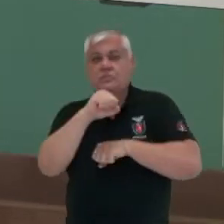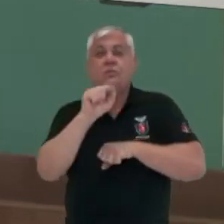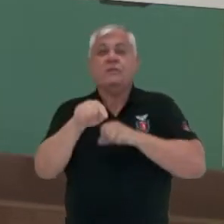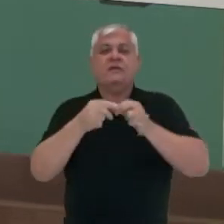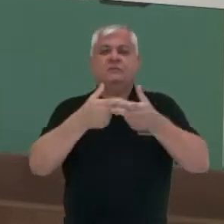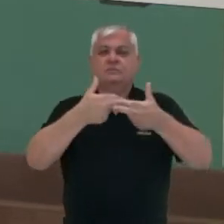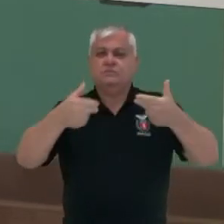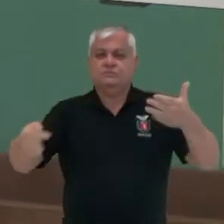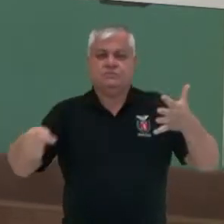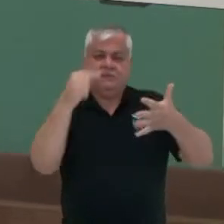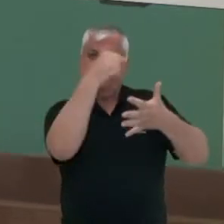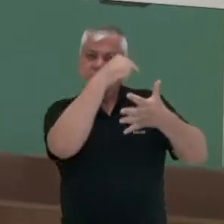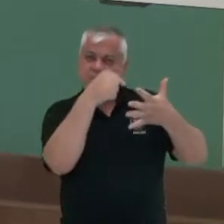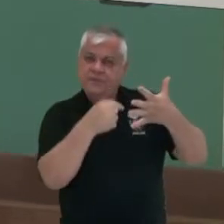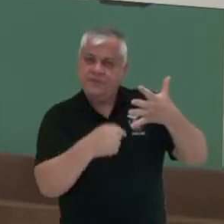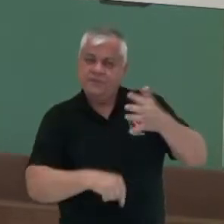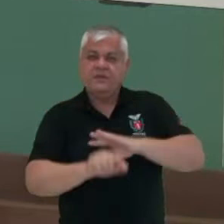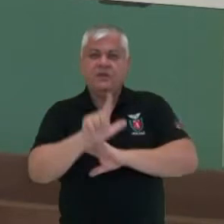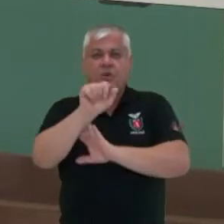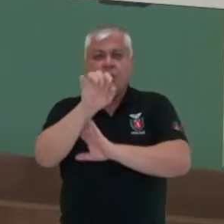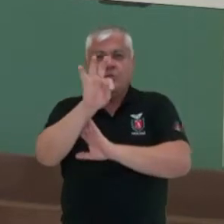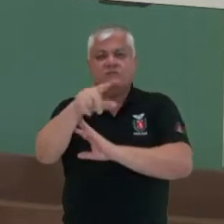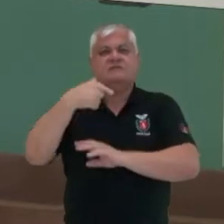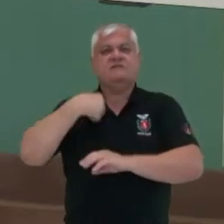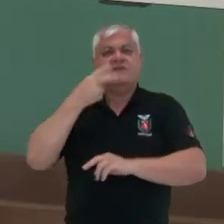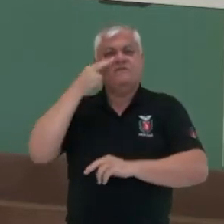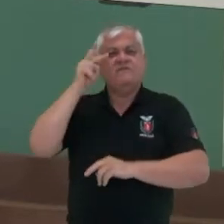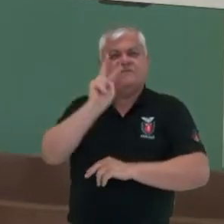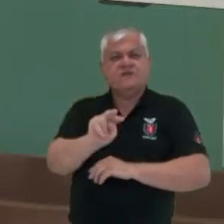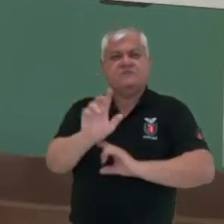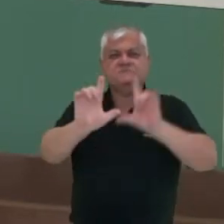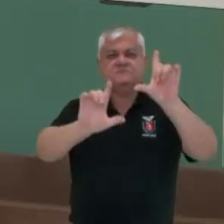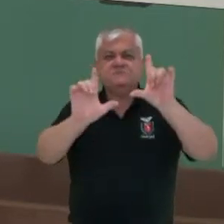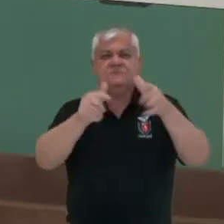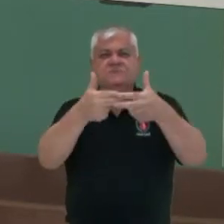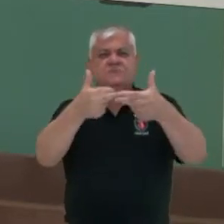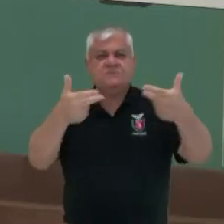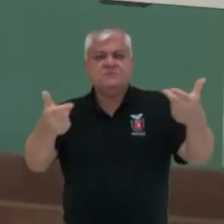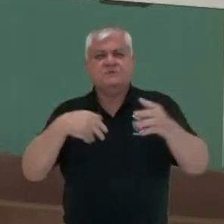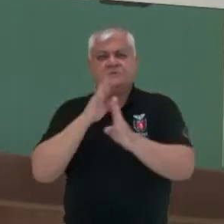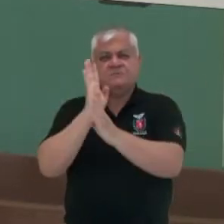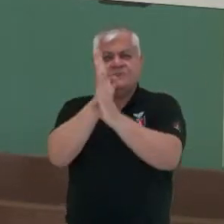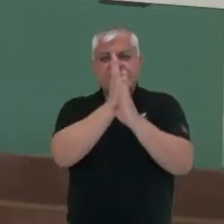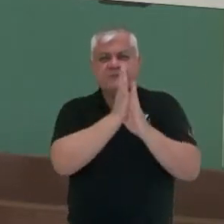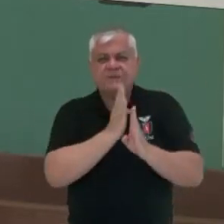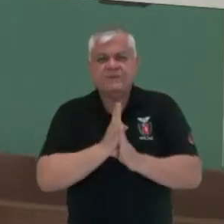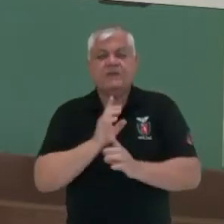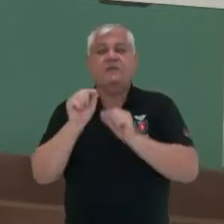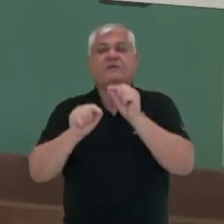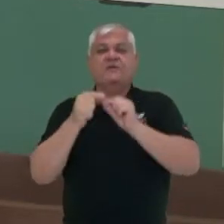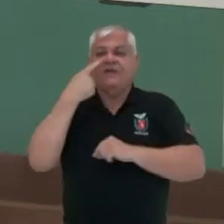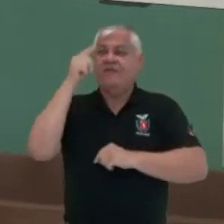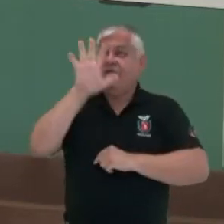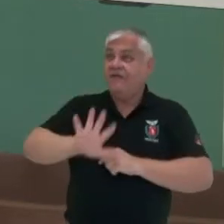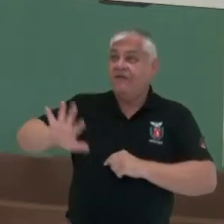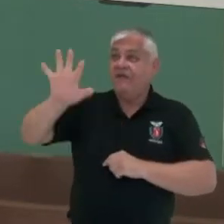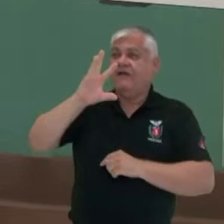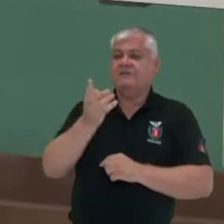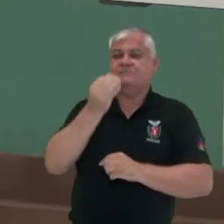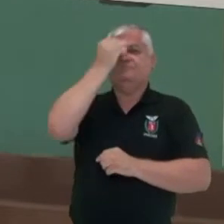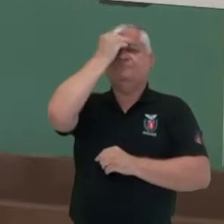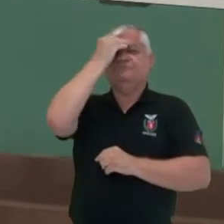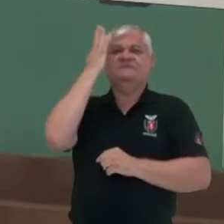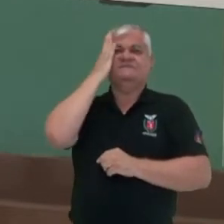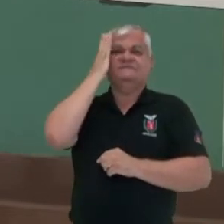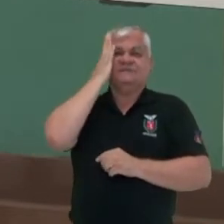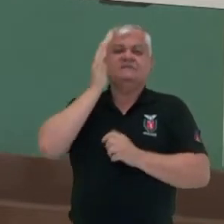todos aí, acredito que conheçam, já tenham visto, pelo menos, se identificam quando vem uma imagem assim. E a gente vai falar um